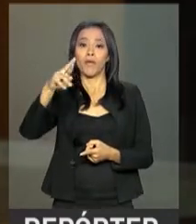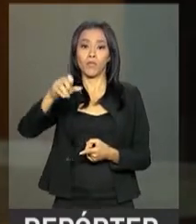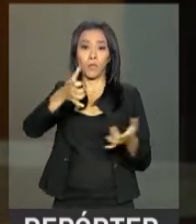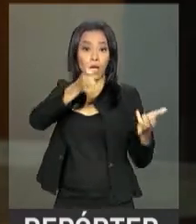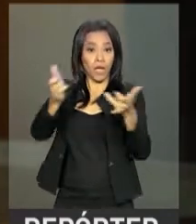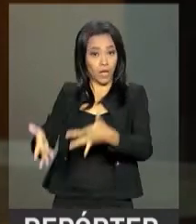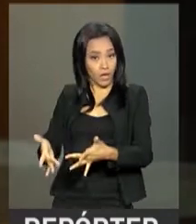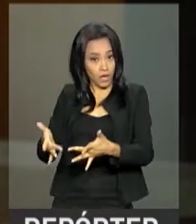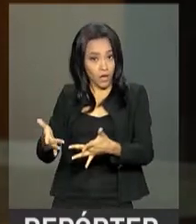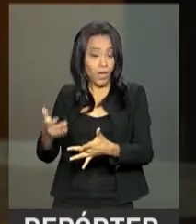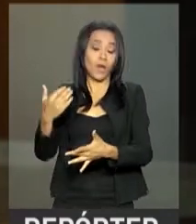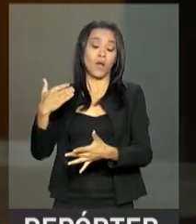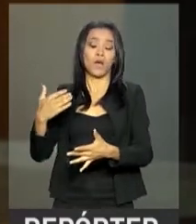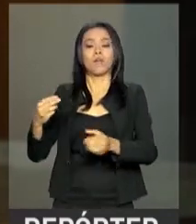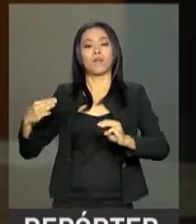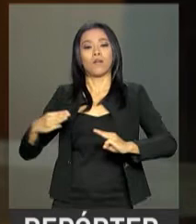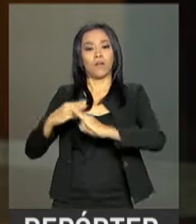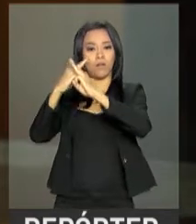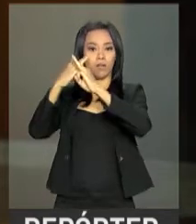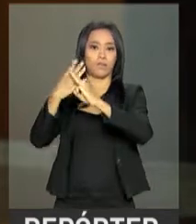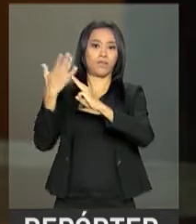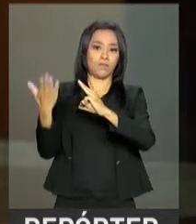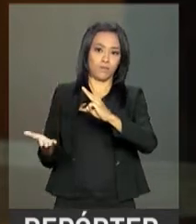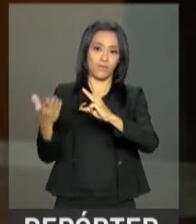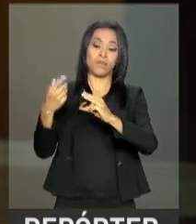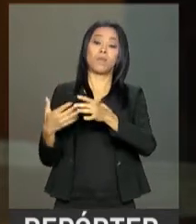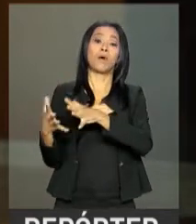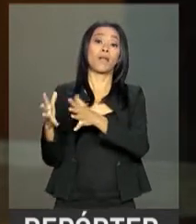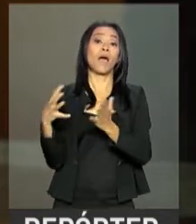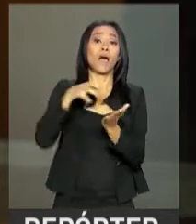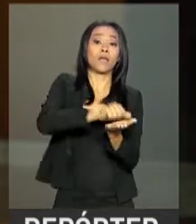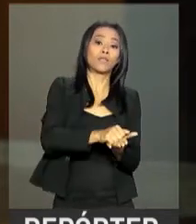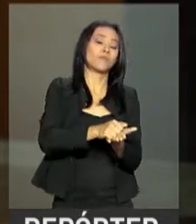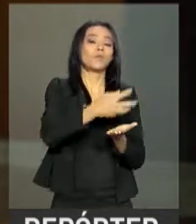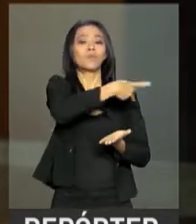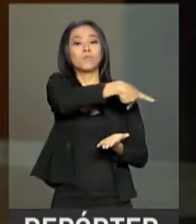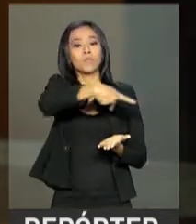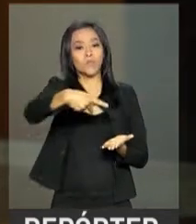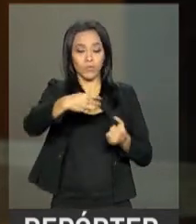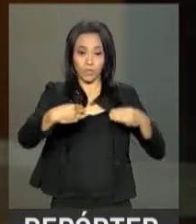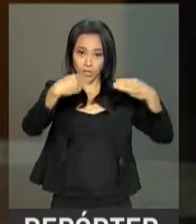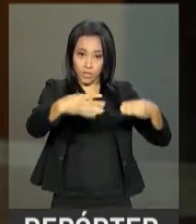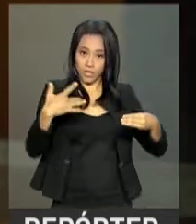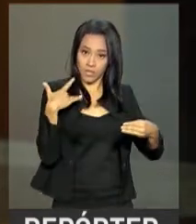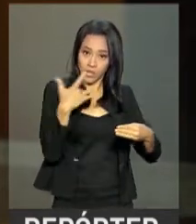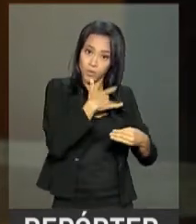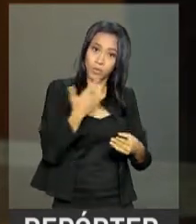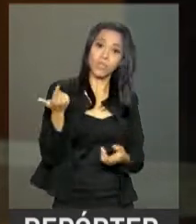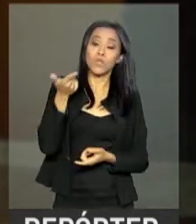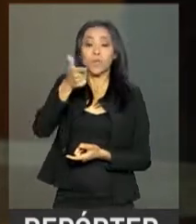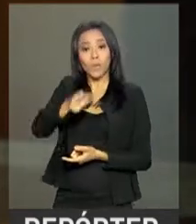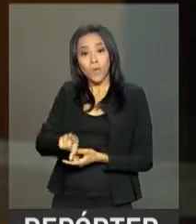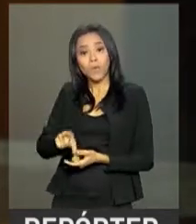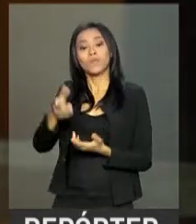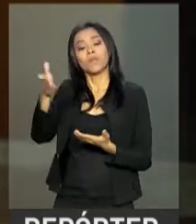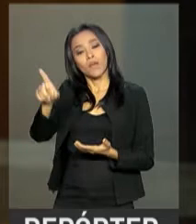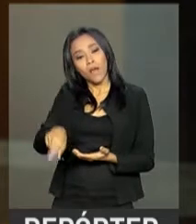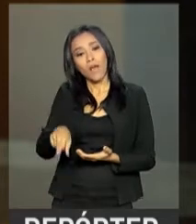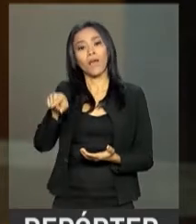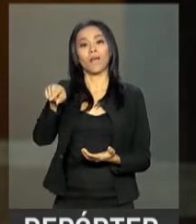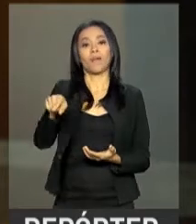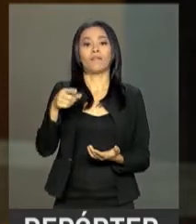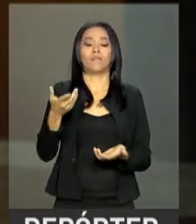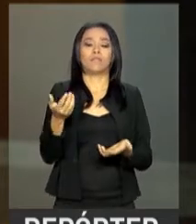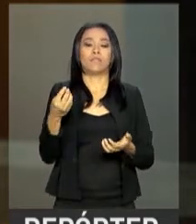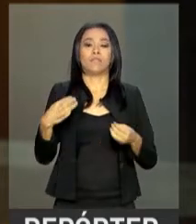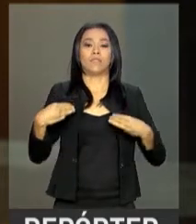econômica federal para assumir o ministério da saúde e walter casimiro se tornou o titular do ministério dos